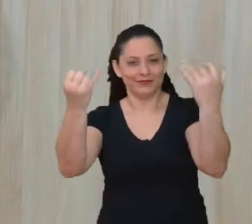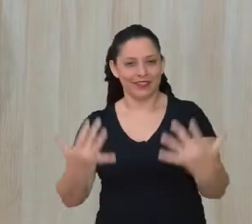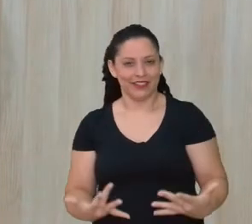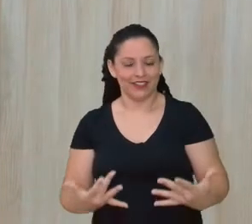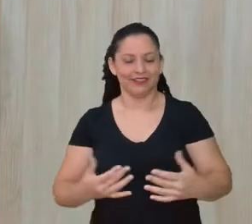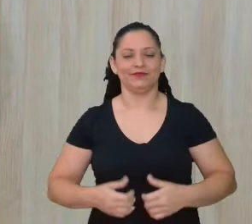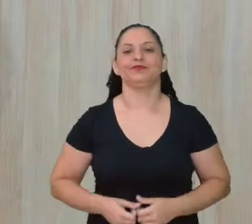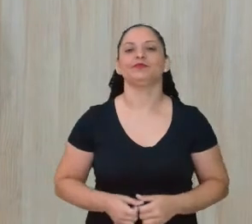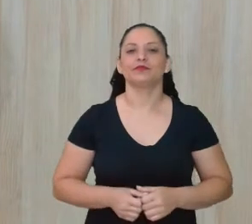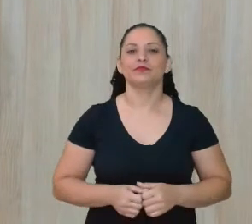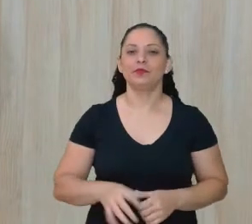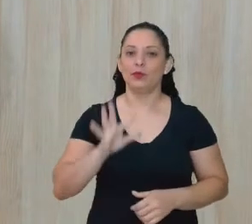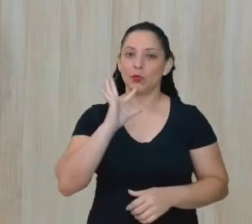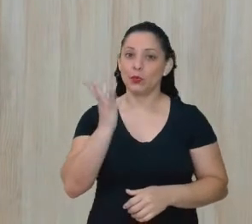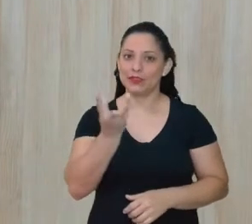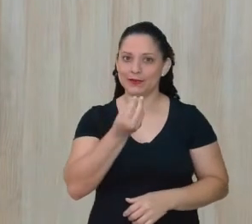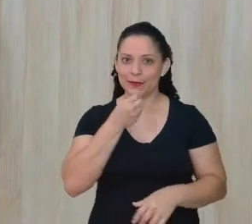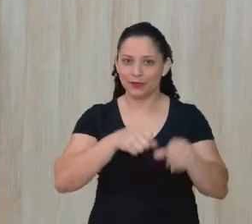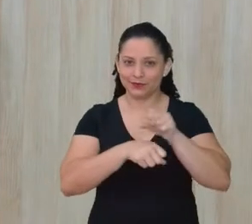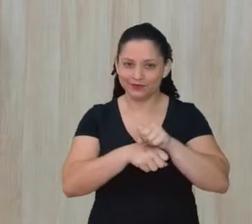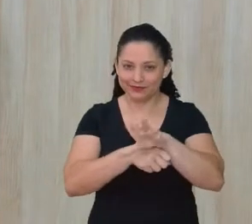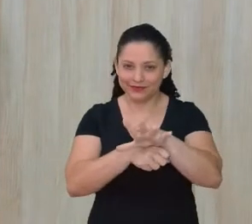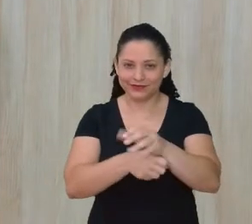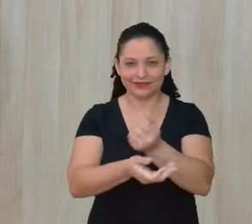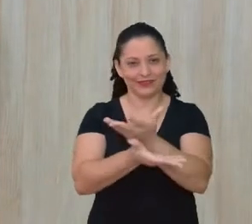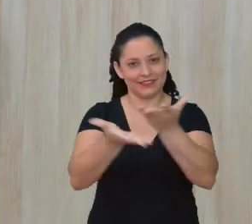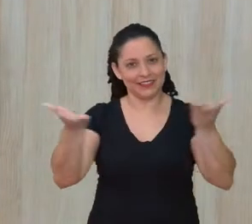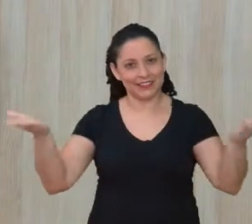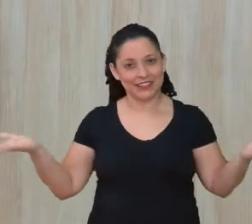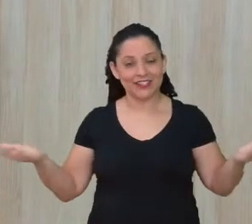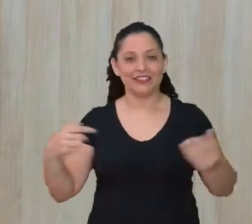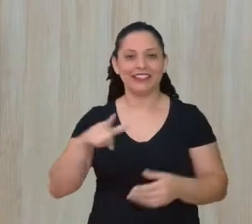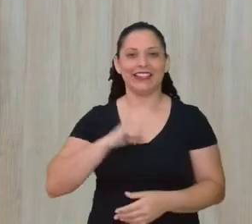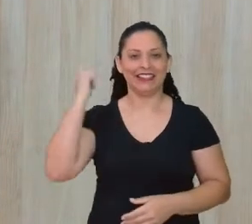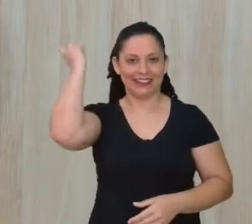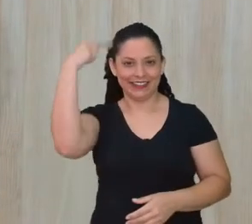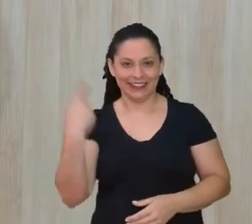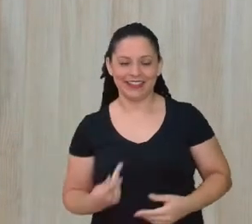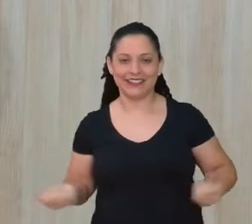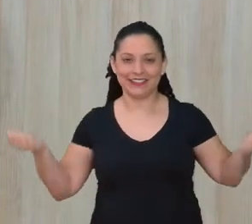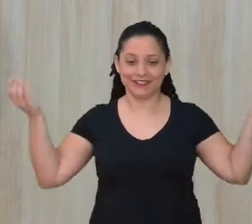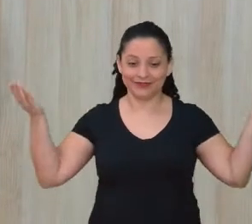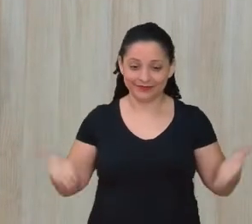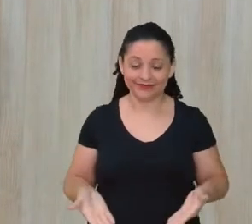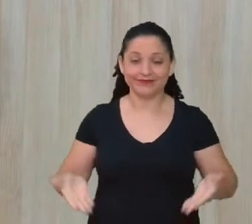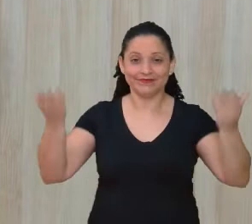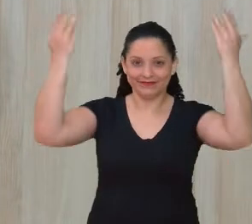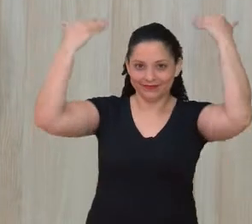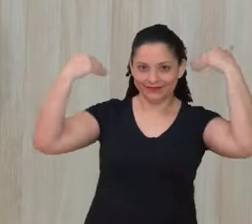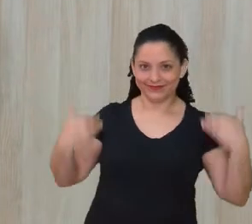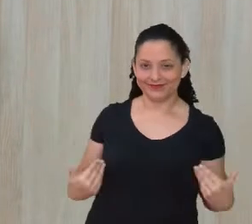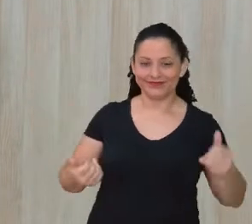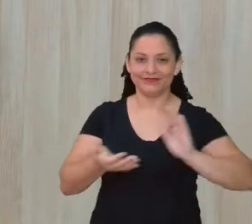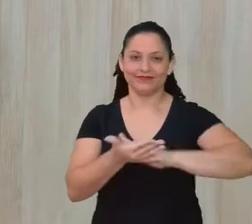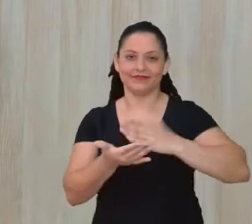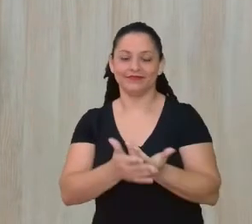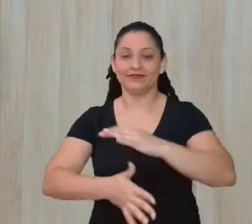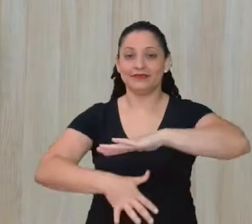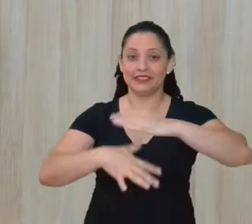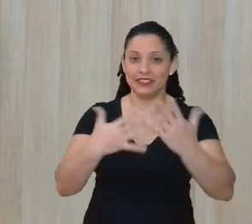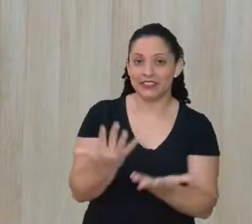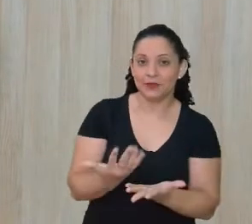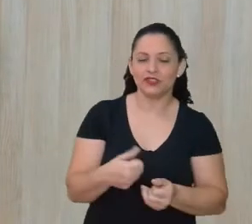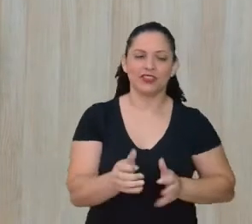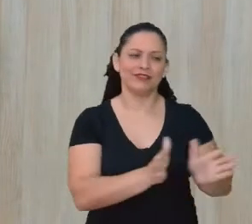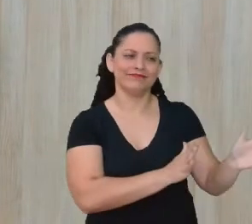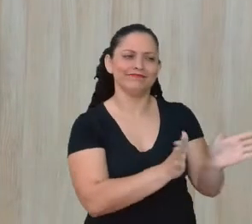para essa passagem do conhecimento para todos e todas, Késia, a nossa intérprete de Libras, está aqui comigo para me ajudar